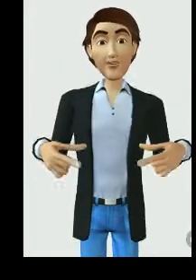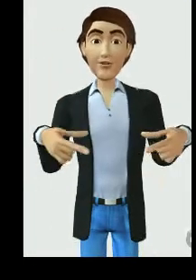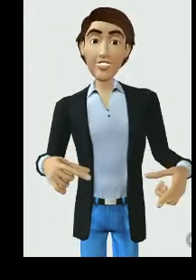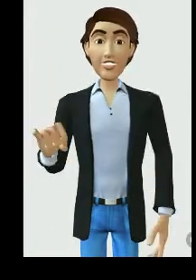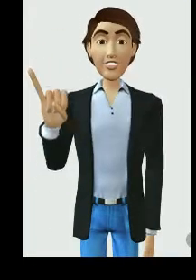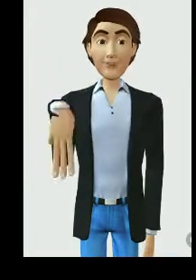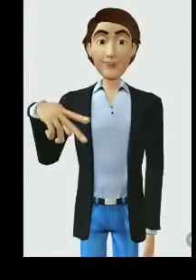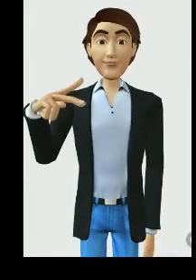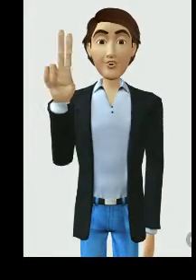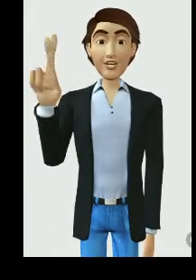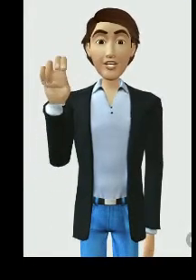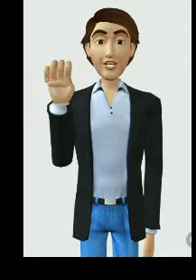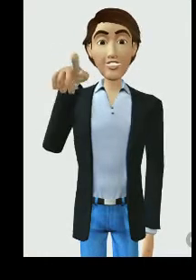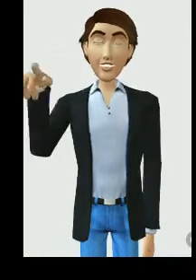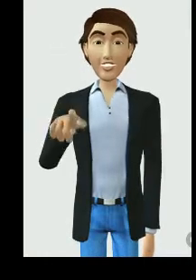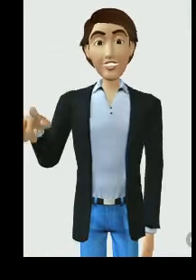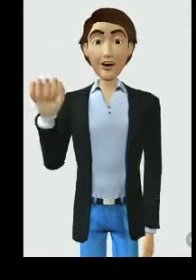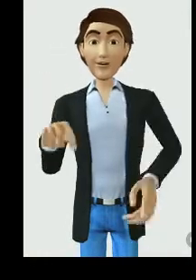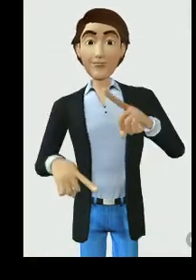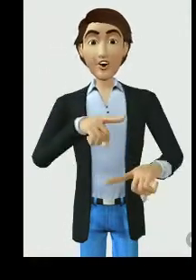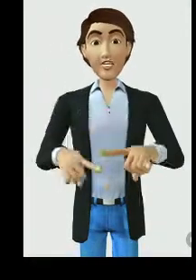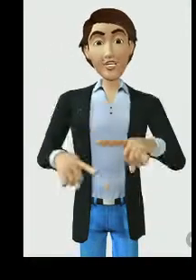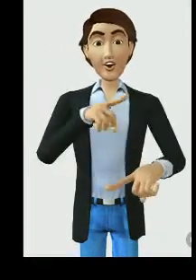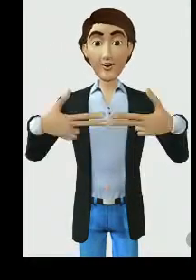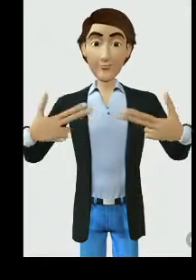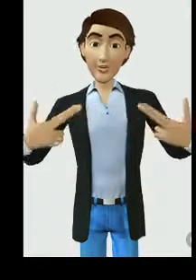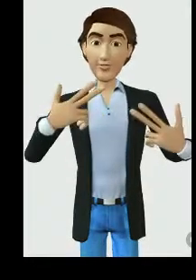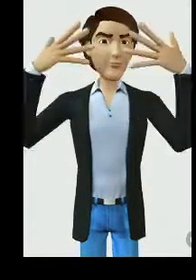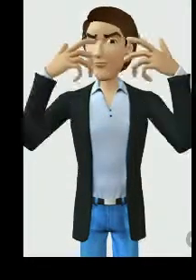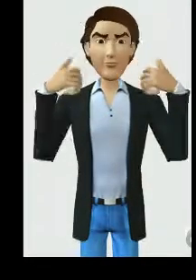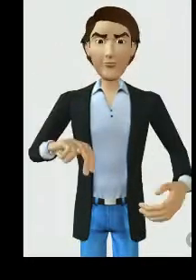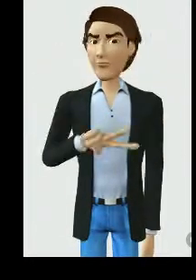material bruto não são solúveis.